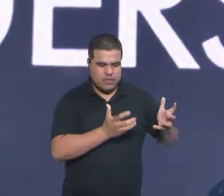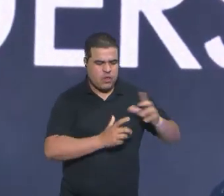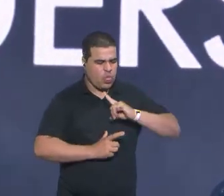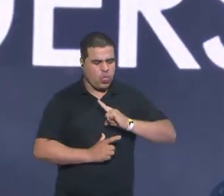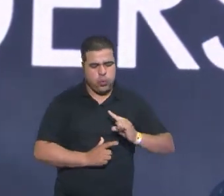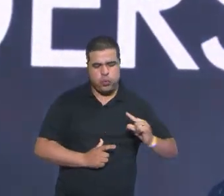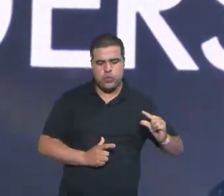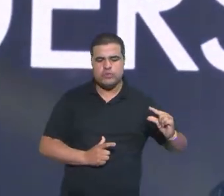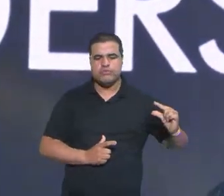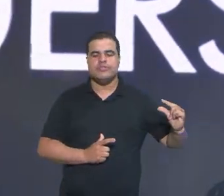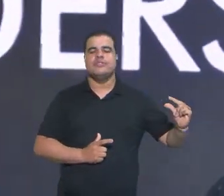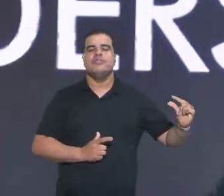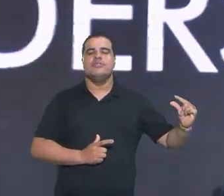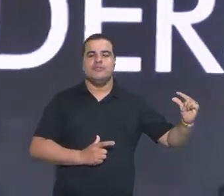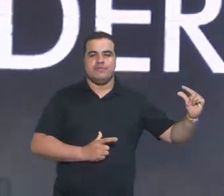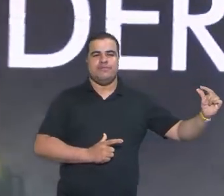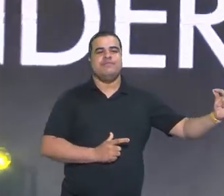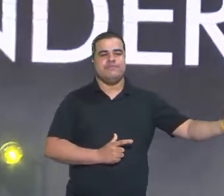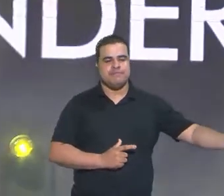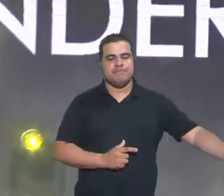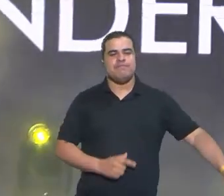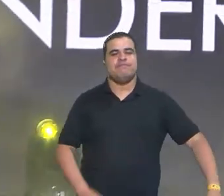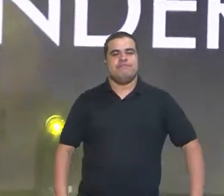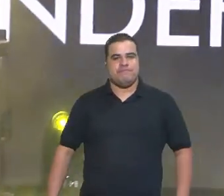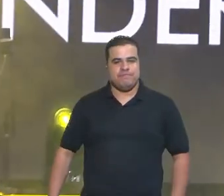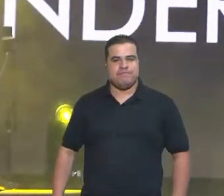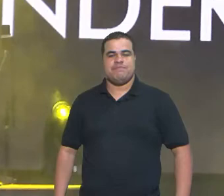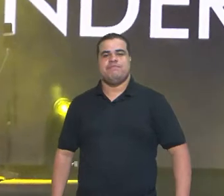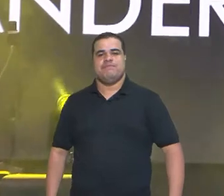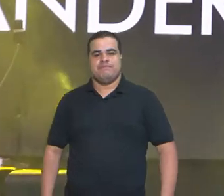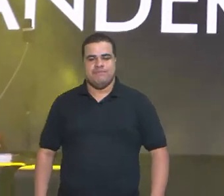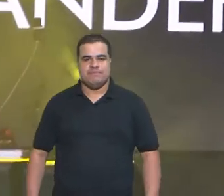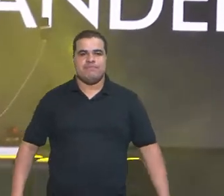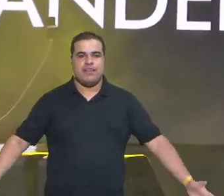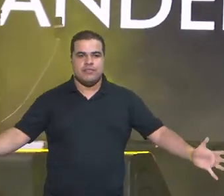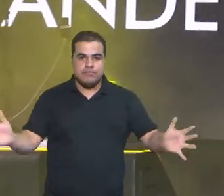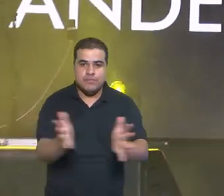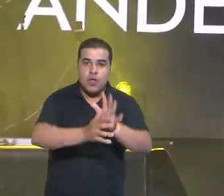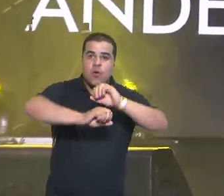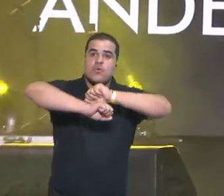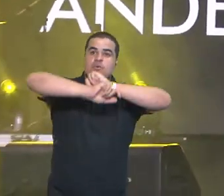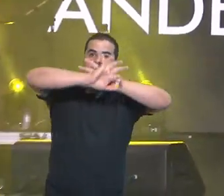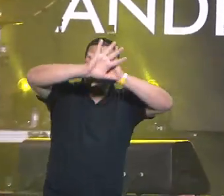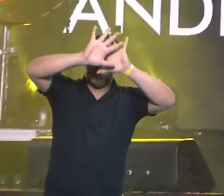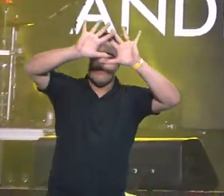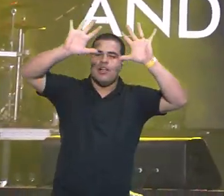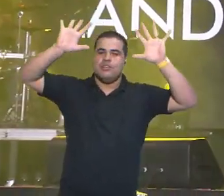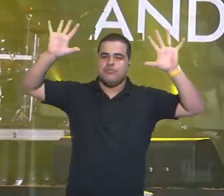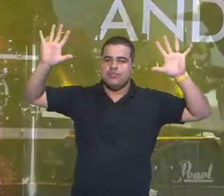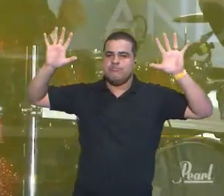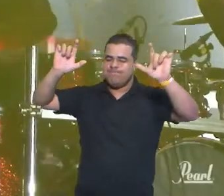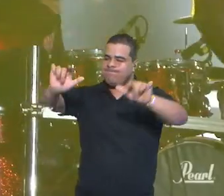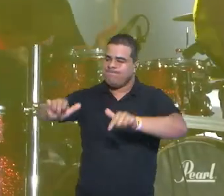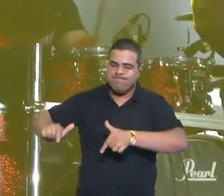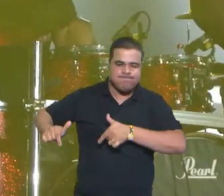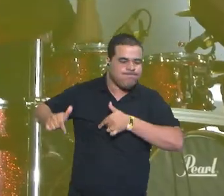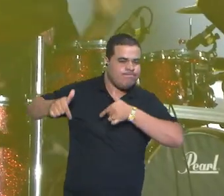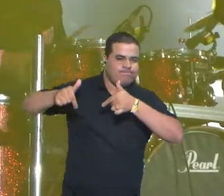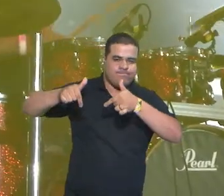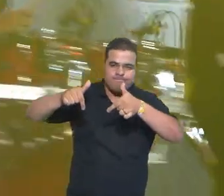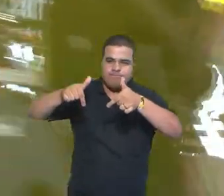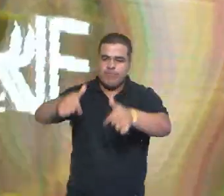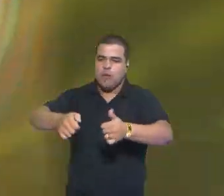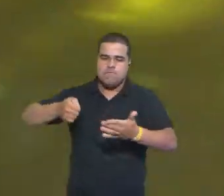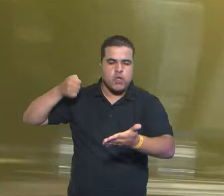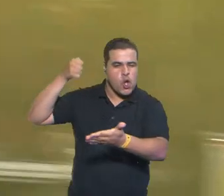ele fugirá de mim que ligou Glória rompimento